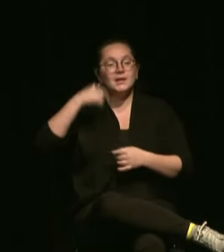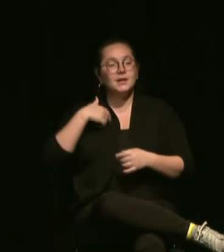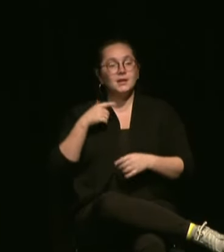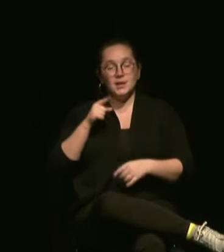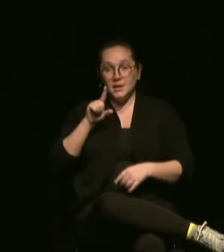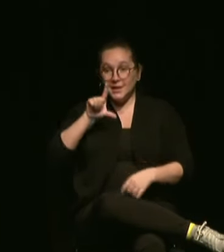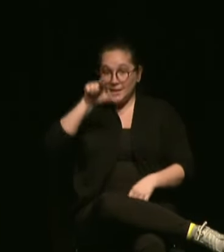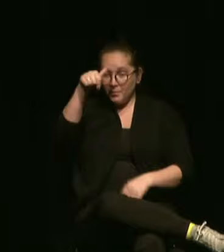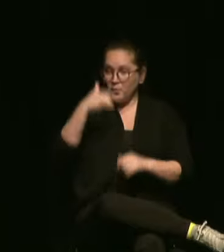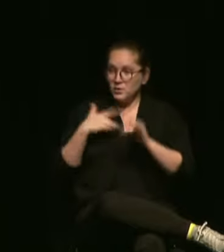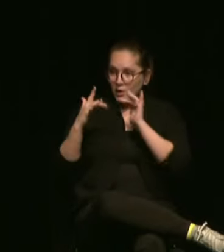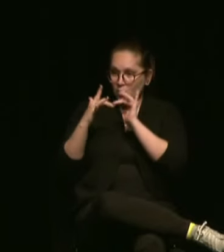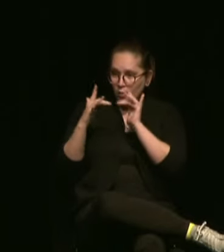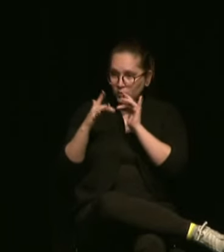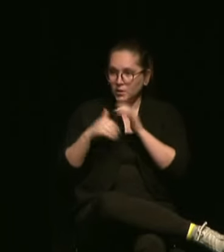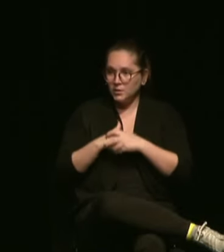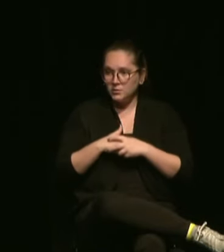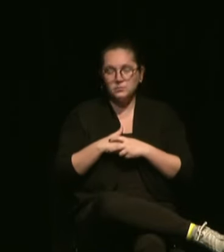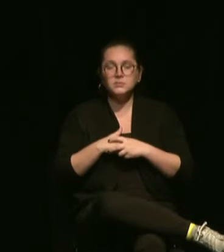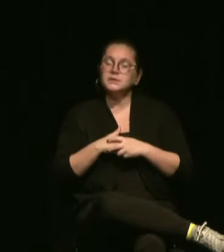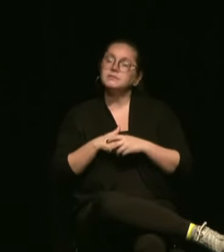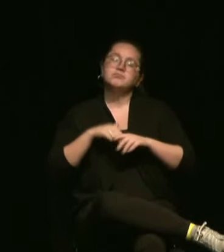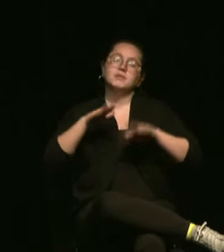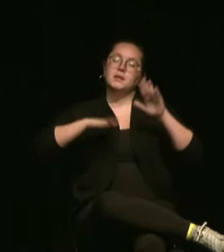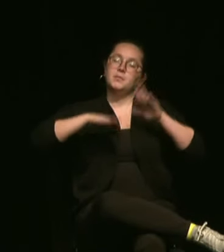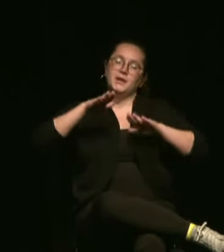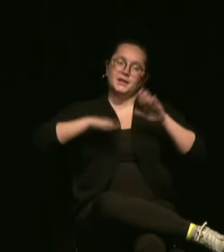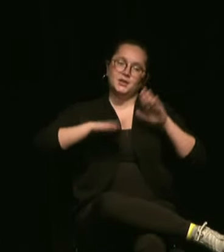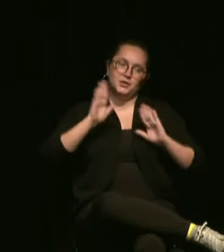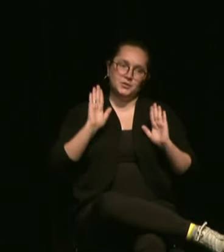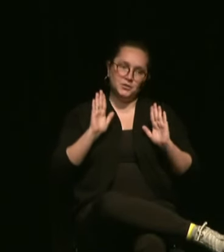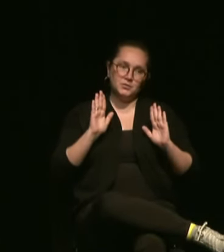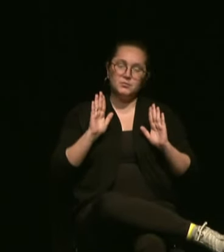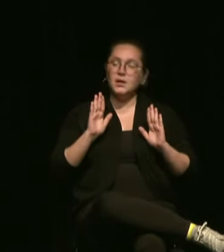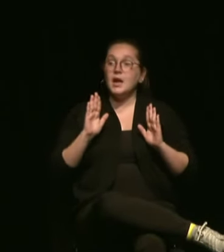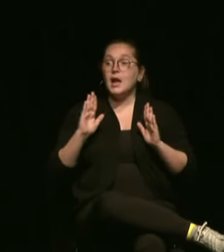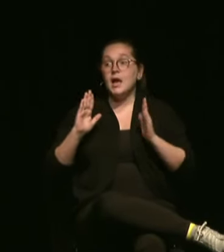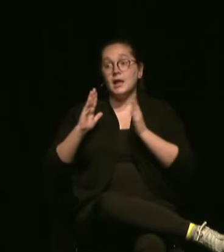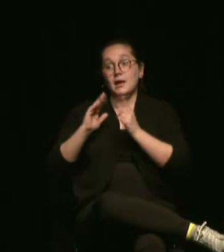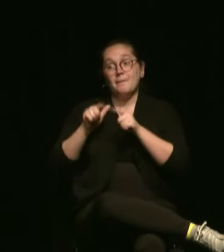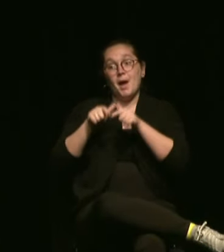mantém contato? Ah, depende. Mantinha, né? Não, depende. De modo geral, não.